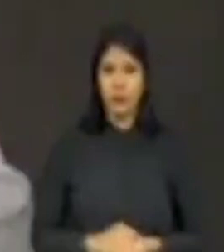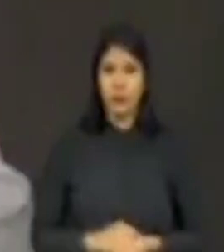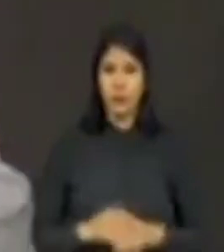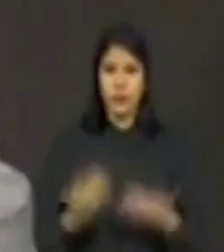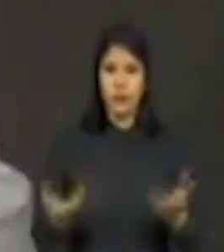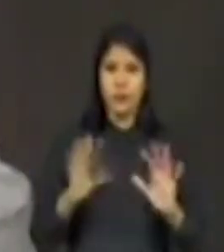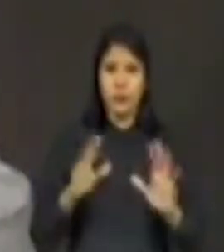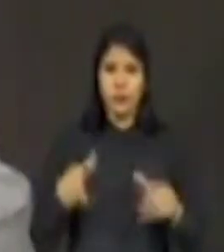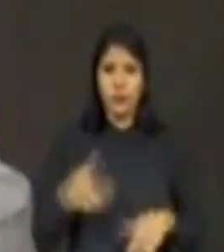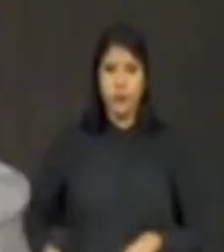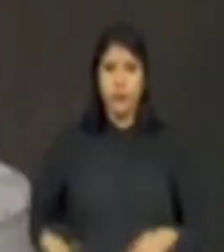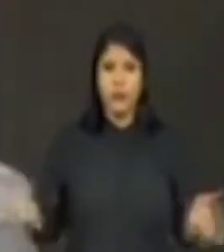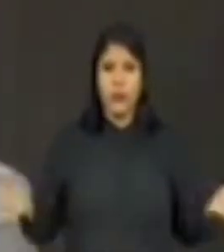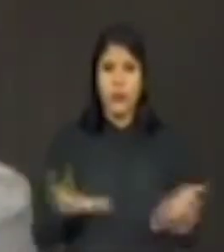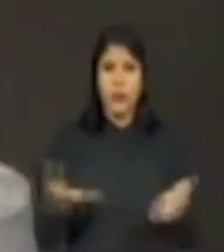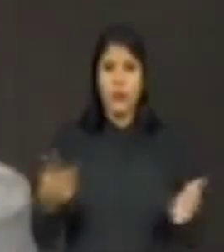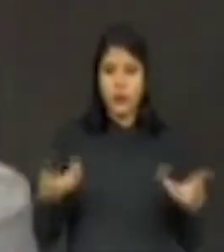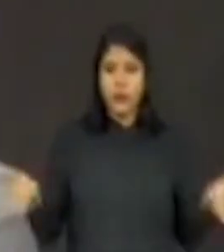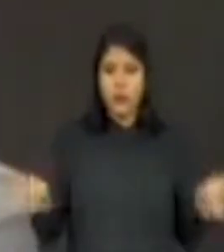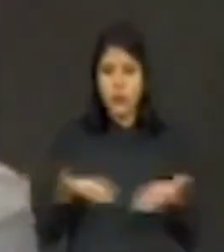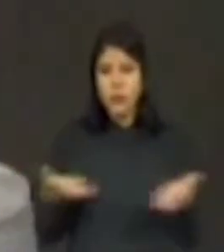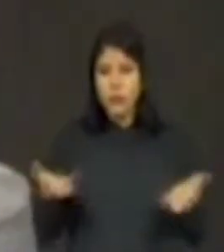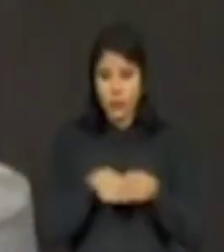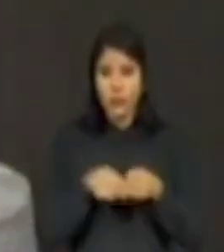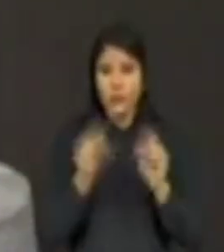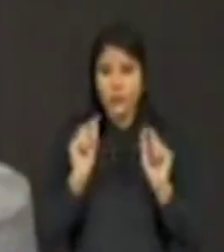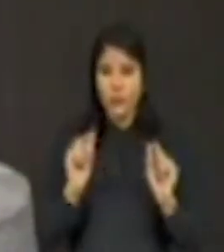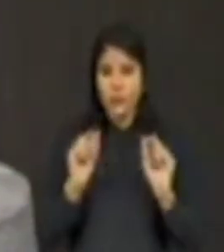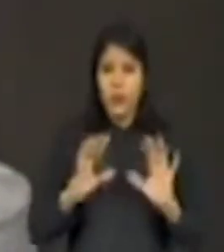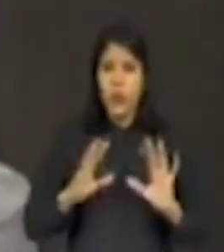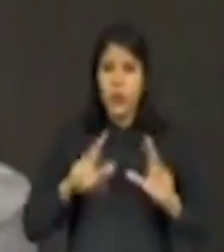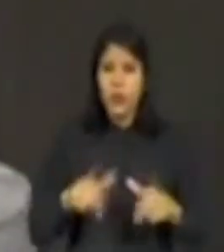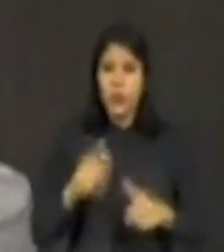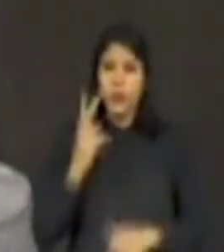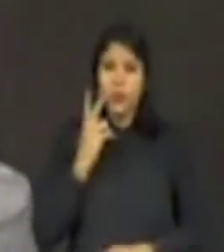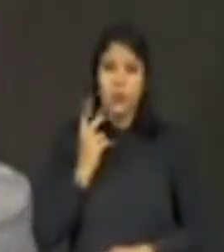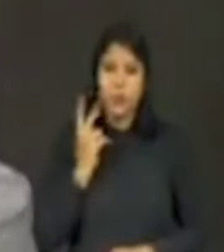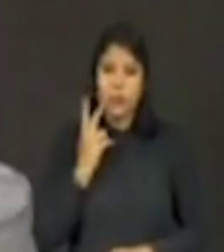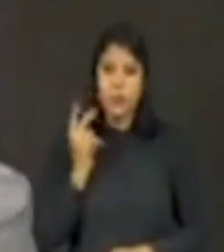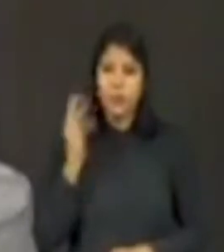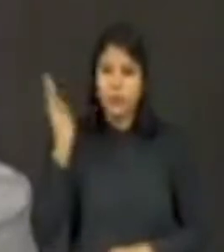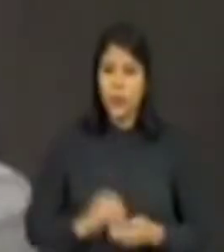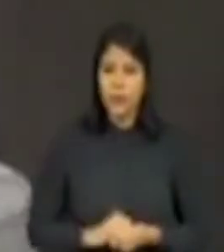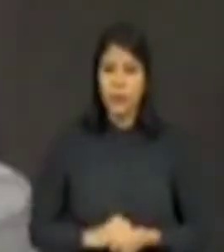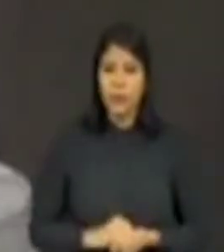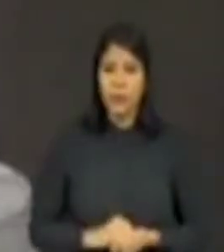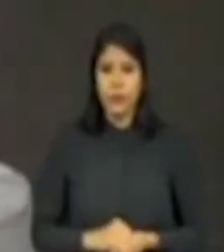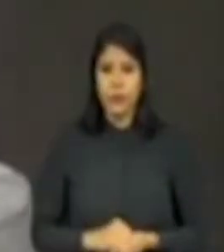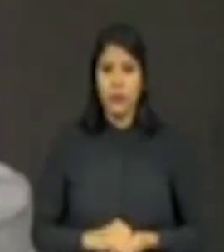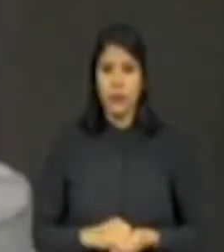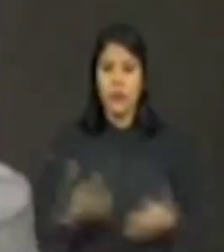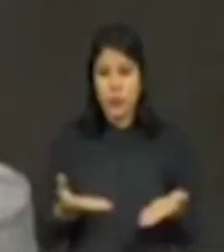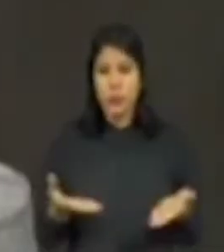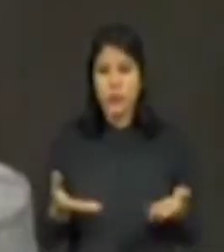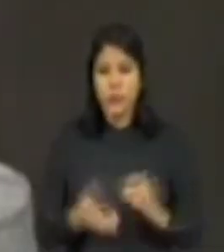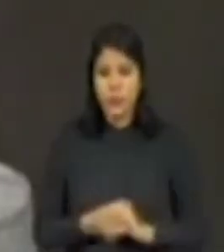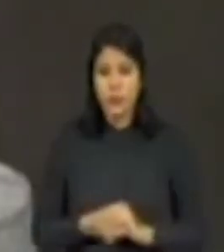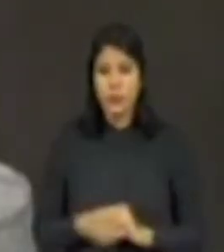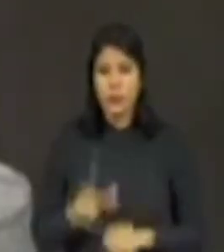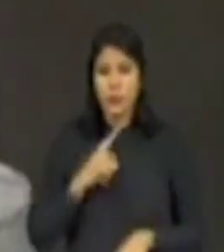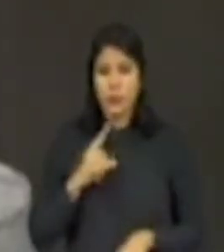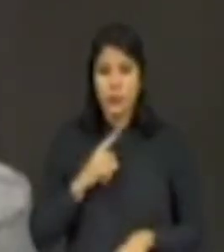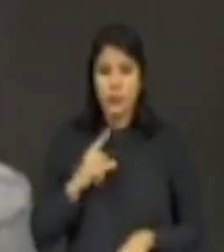o deputado chora adaptadas eu quero aqui me juntar a todos os cearenses brasileiros e hoje